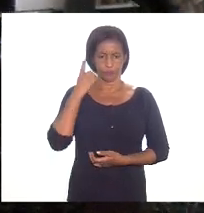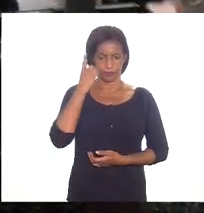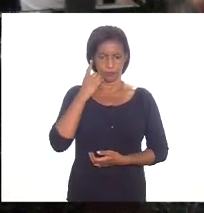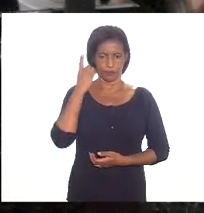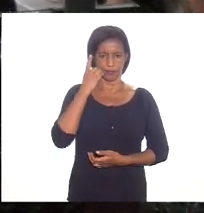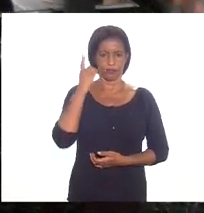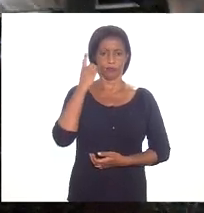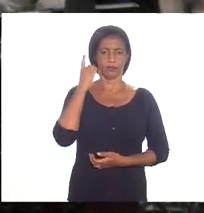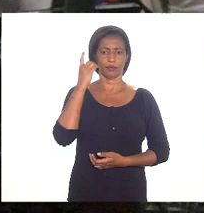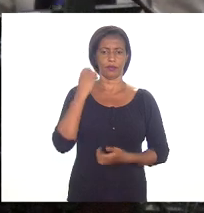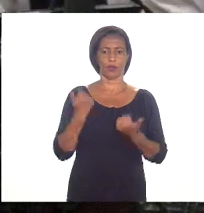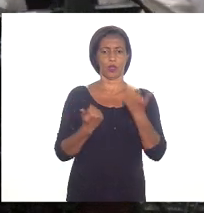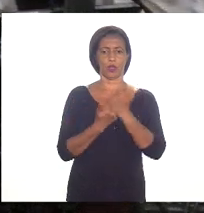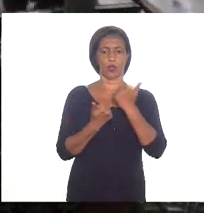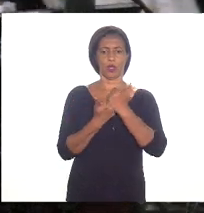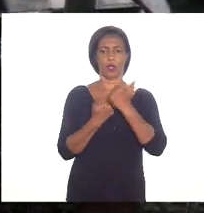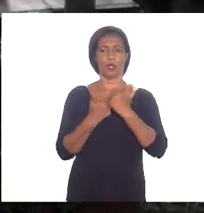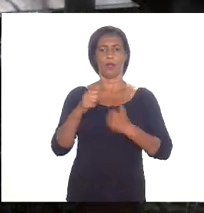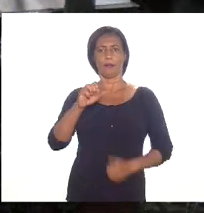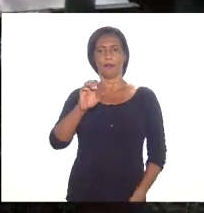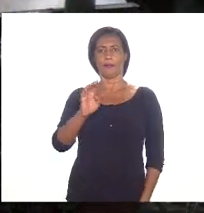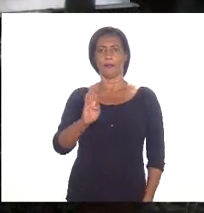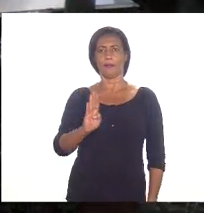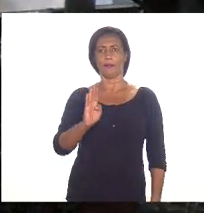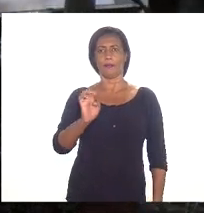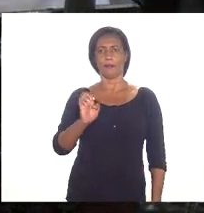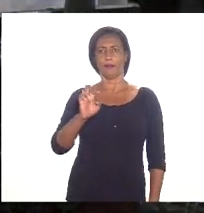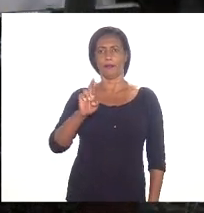Deputado Subtenente Bernardo.